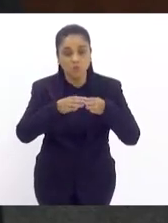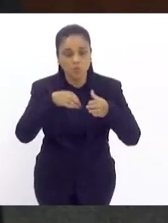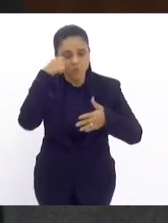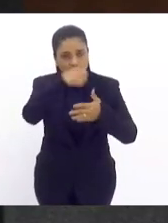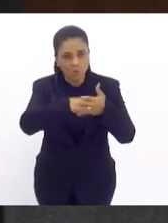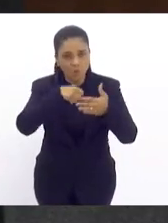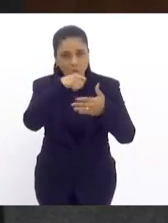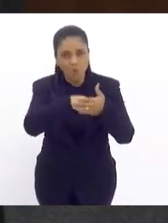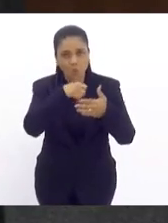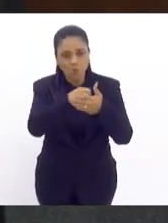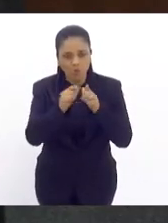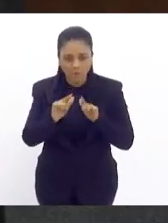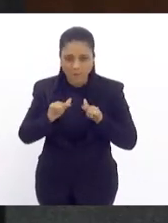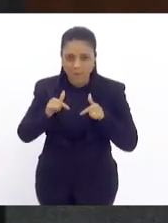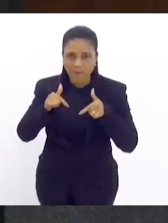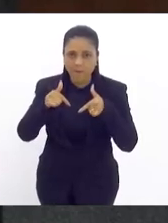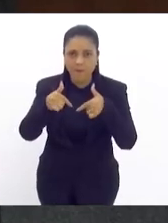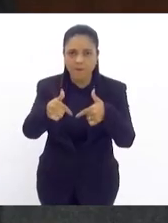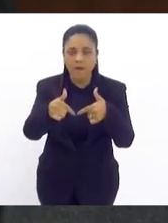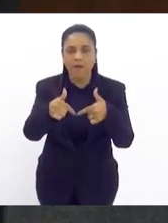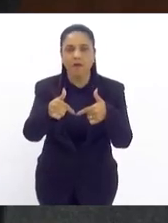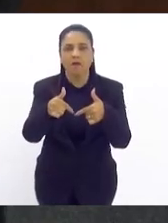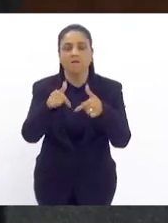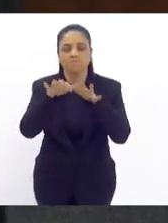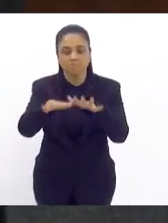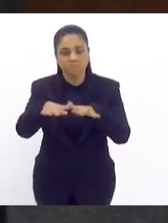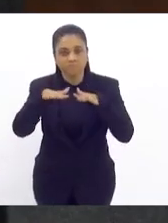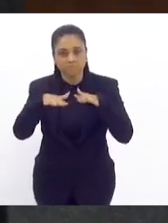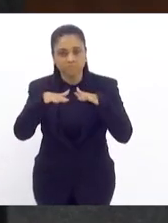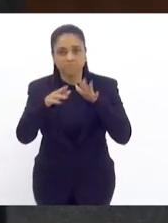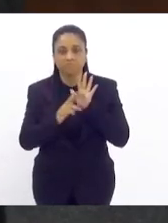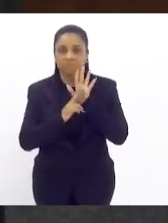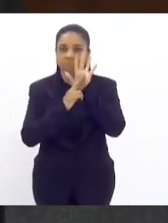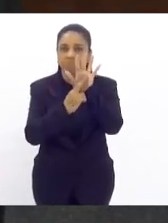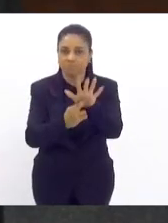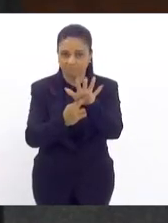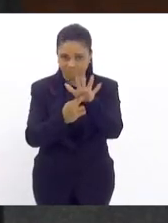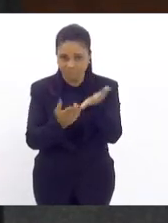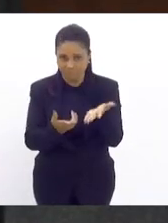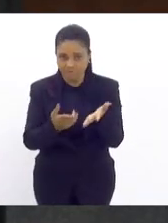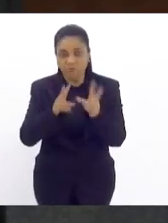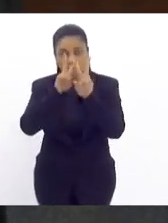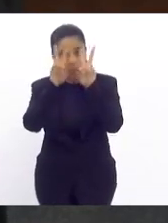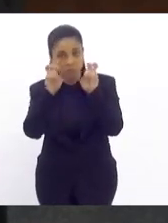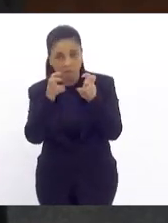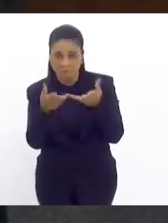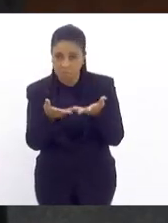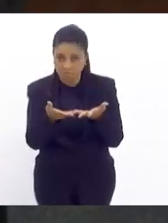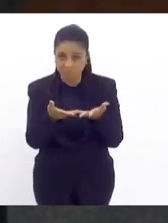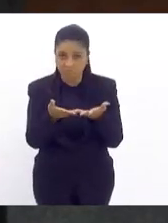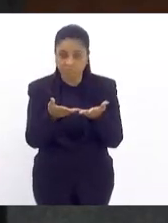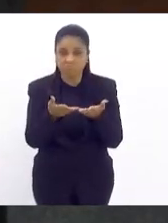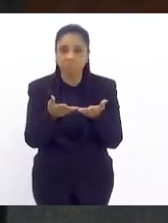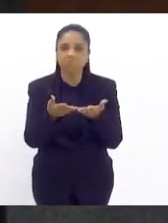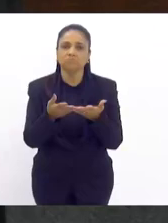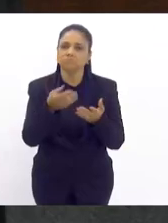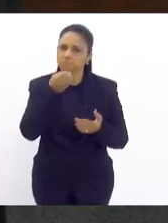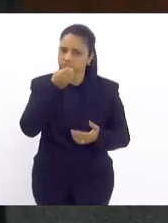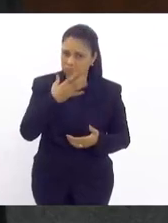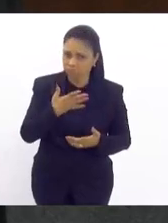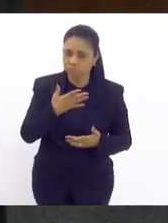de atuação através de uma frente parlamentar sobre esse Ou aquele tema O que é absolutamente